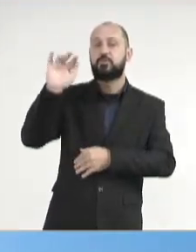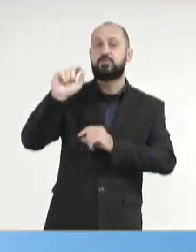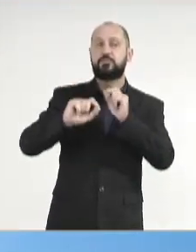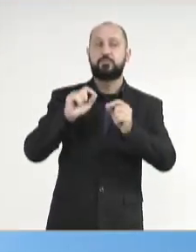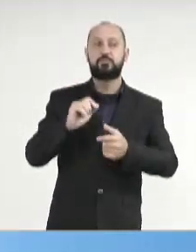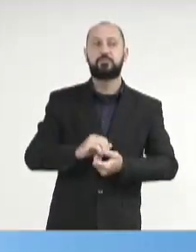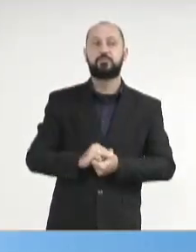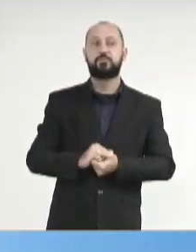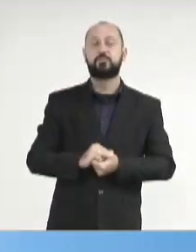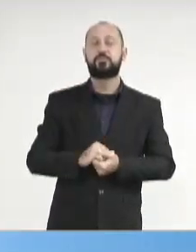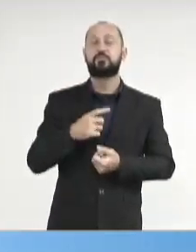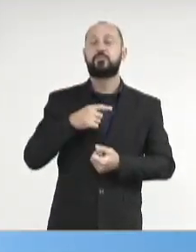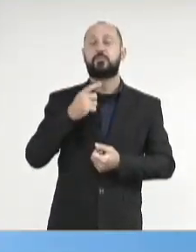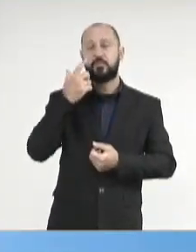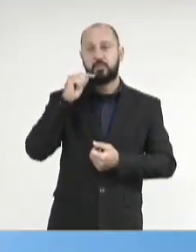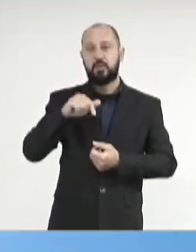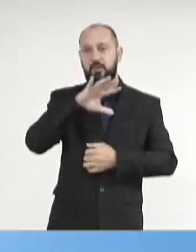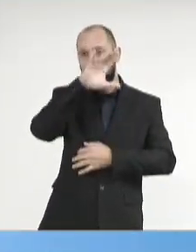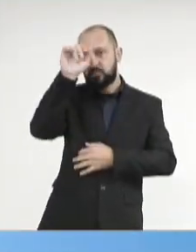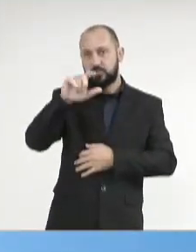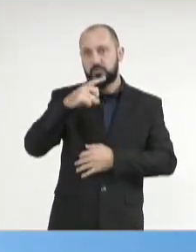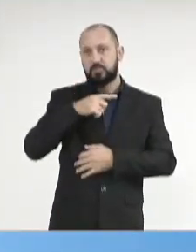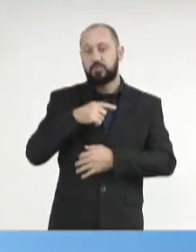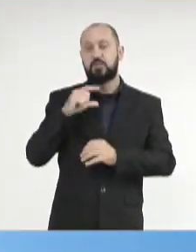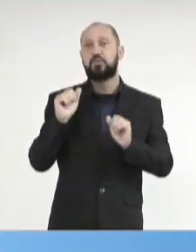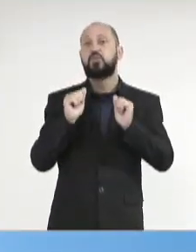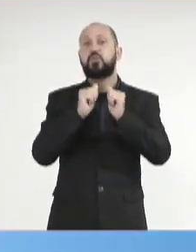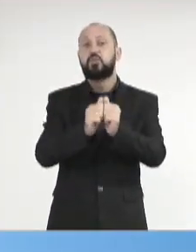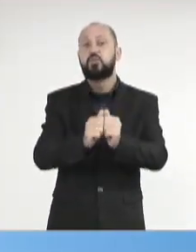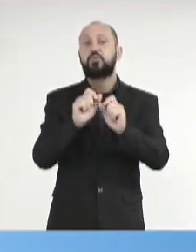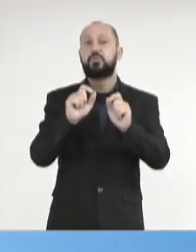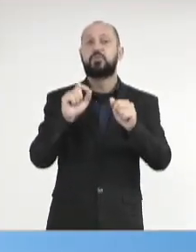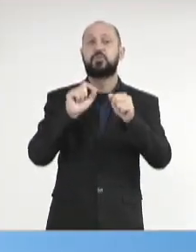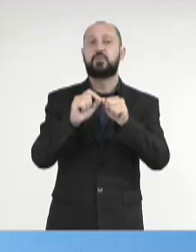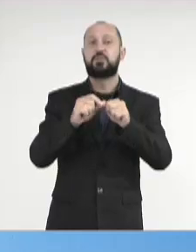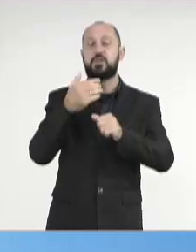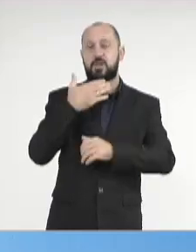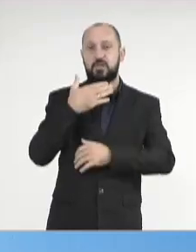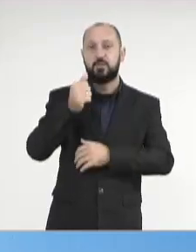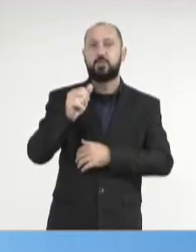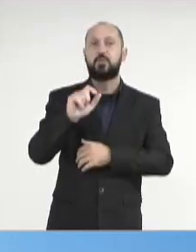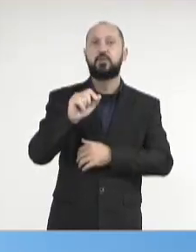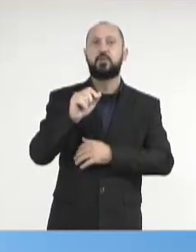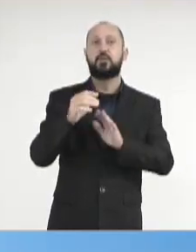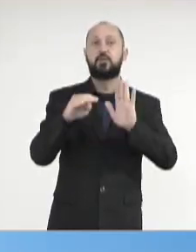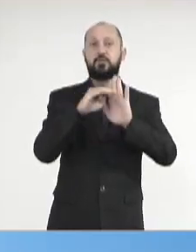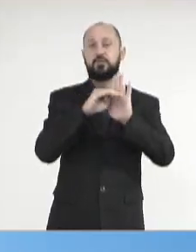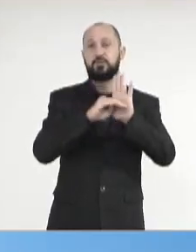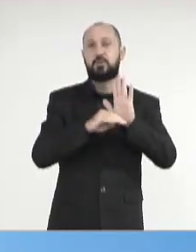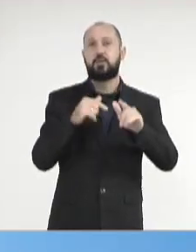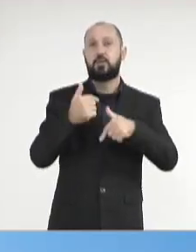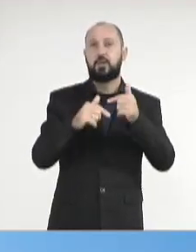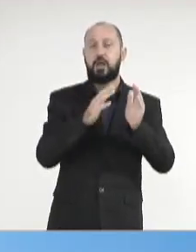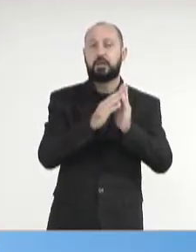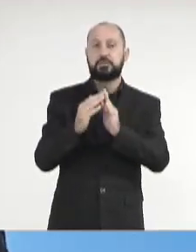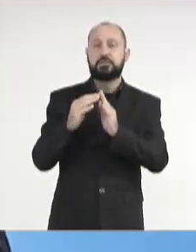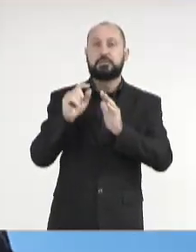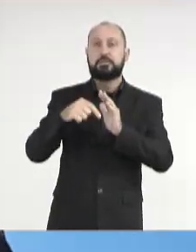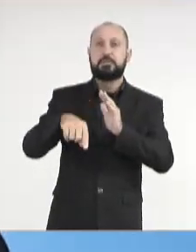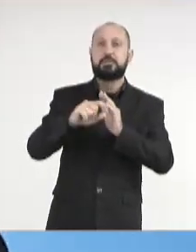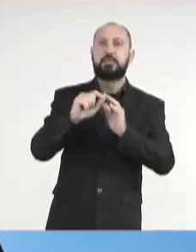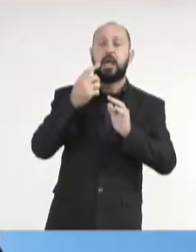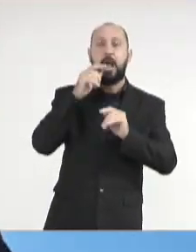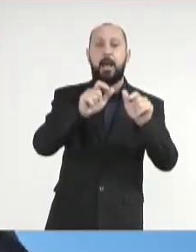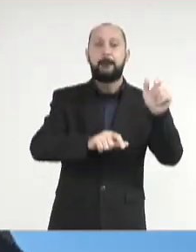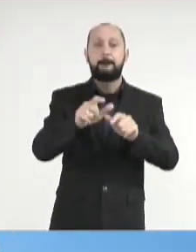agora o Executivo aqui de Mato Grosso do Sul, ele traz, né, para fazer essa melhoria nos programas habitacionais para quem mais precisa, que são